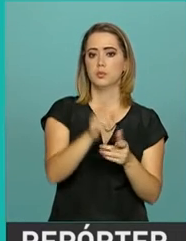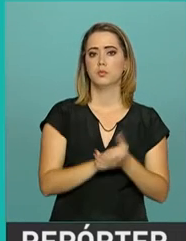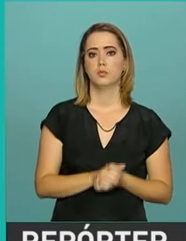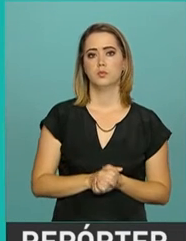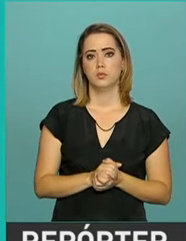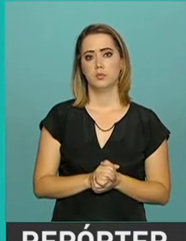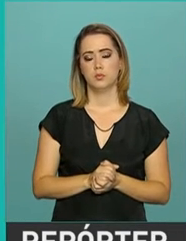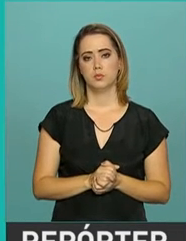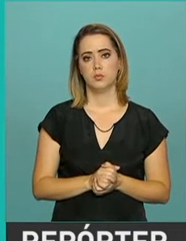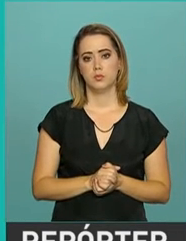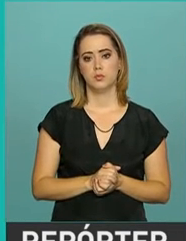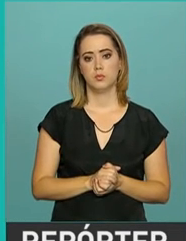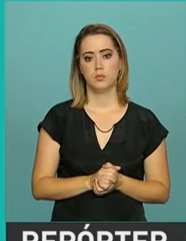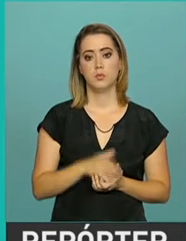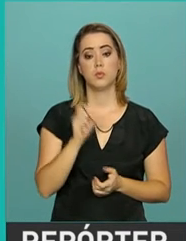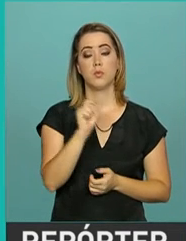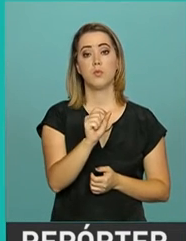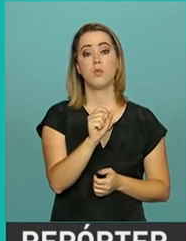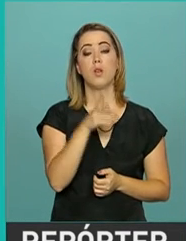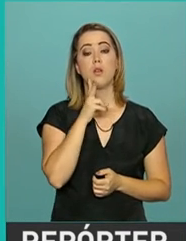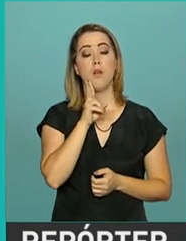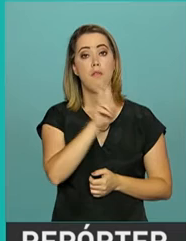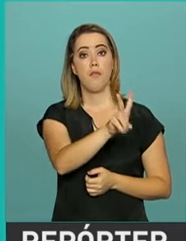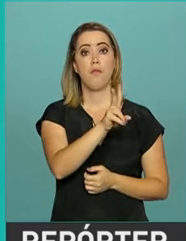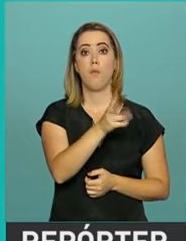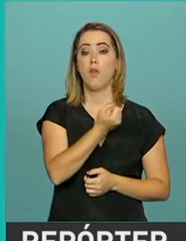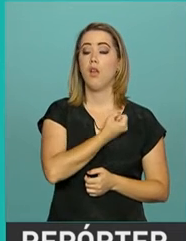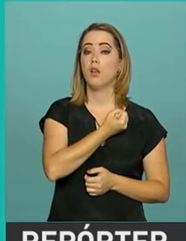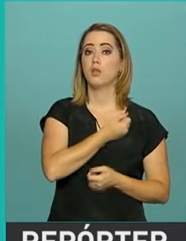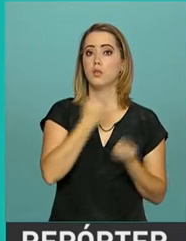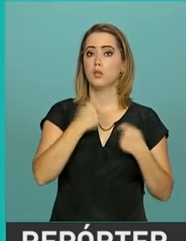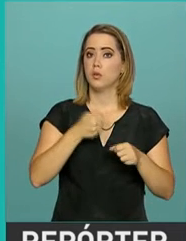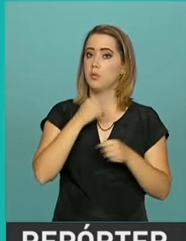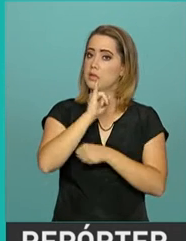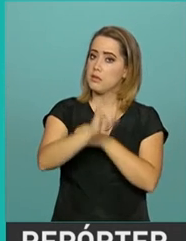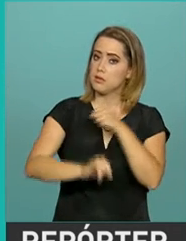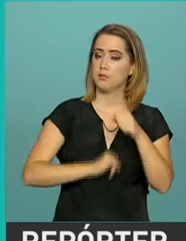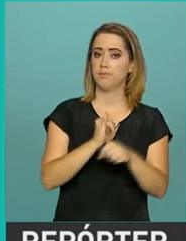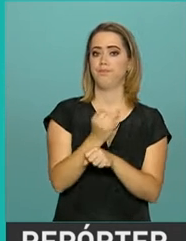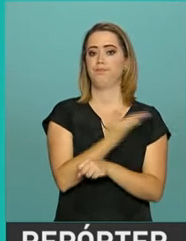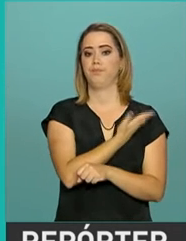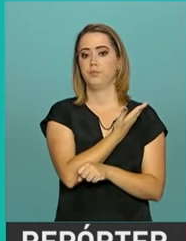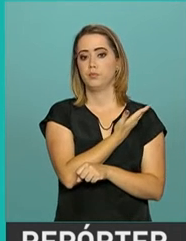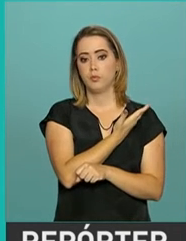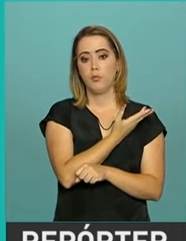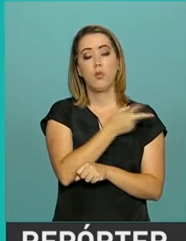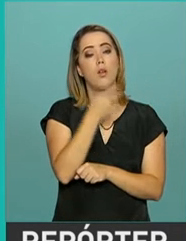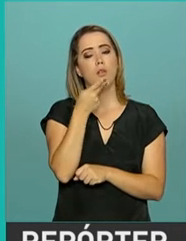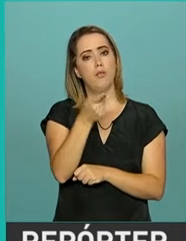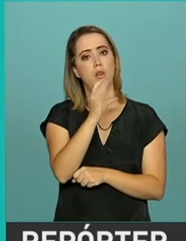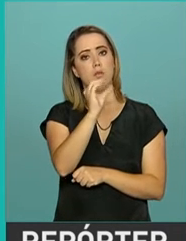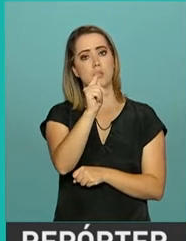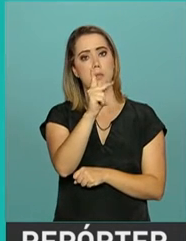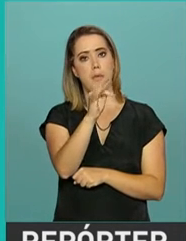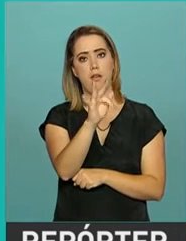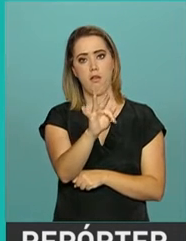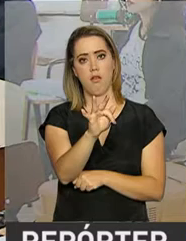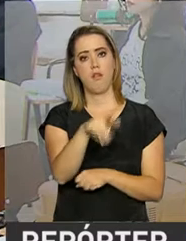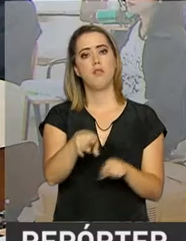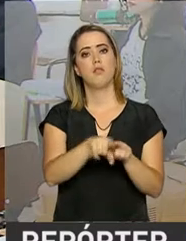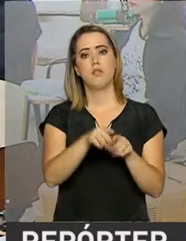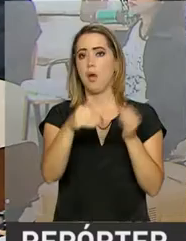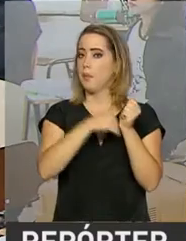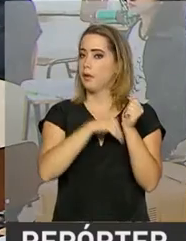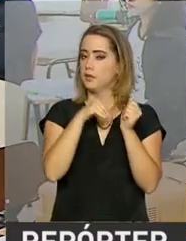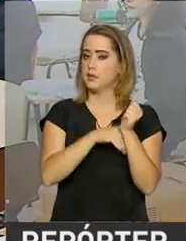para conferir a nota do enem o participante tem que acessar a página do exame informar o cpf ea senha